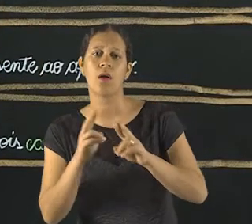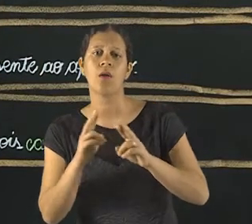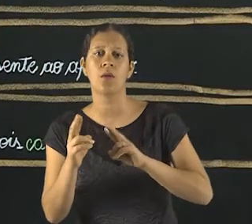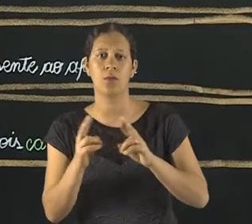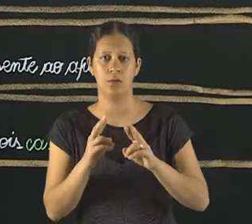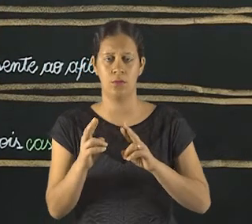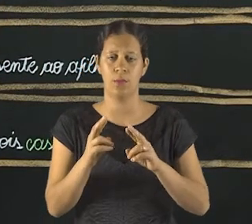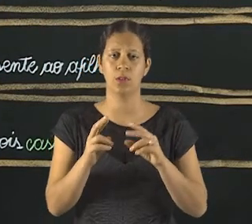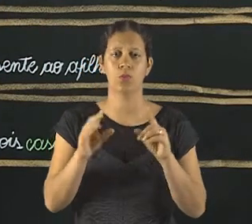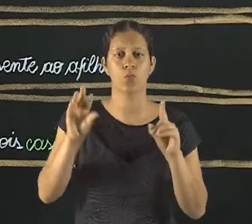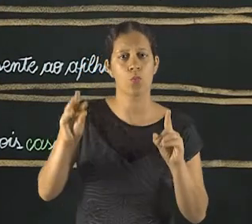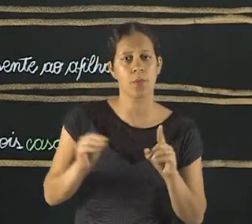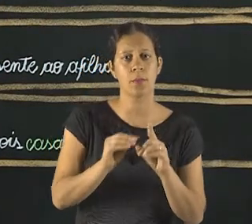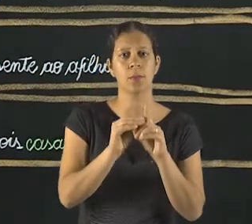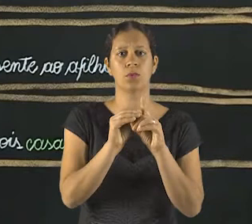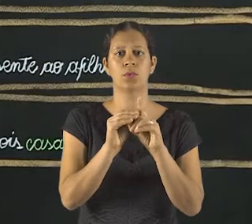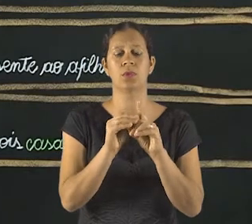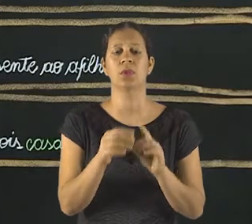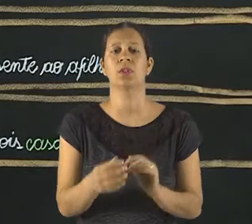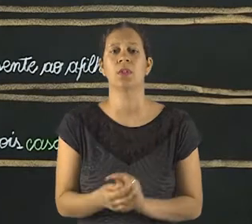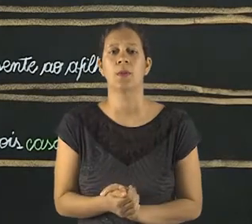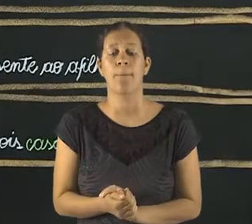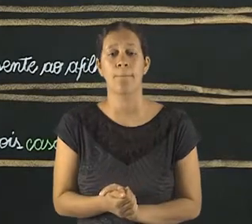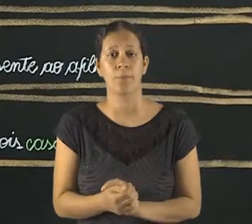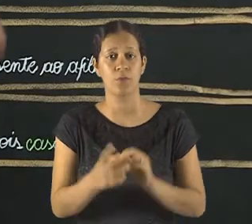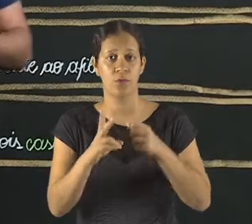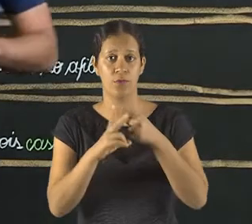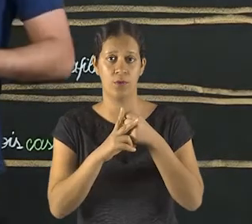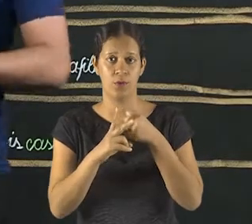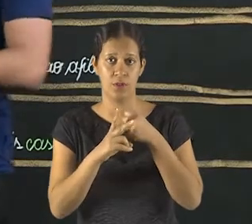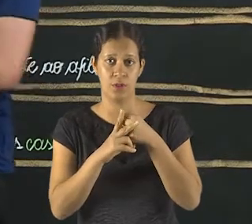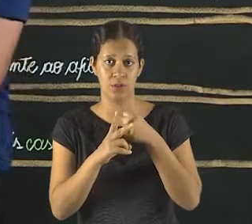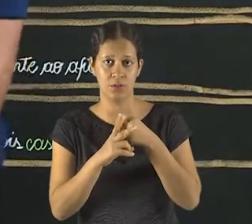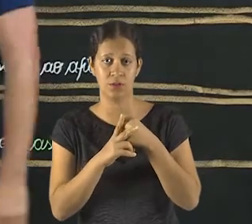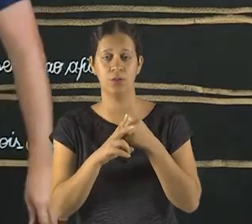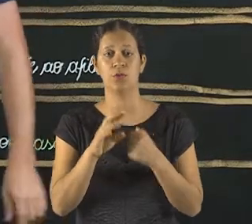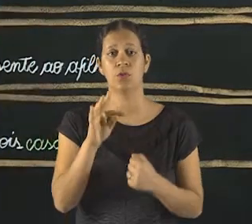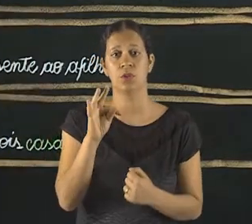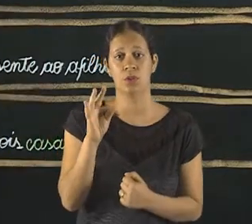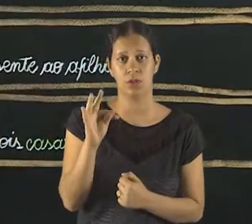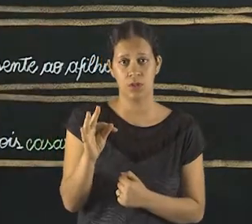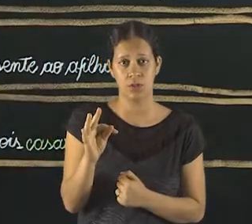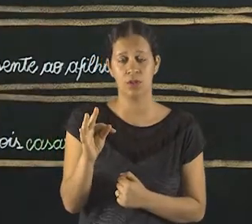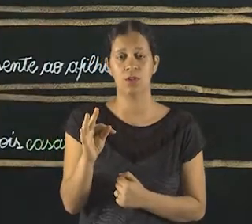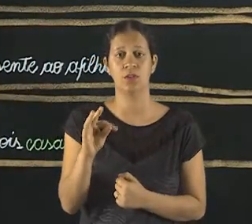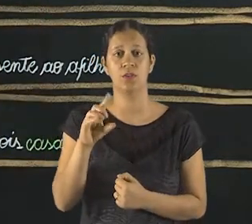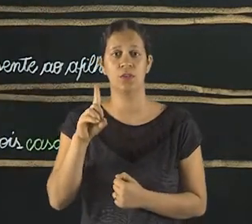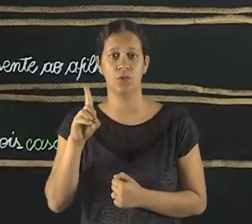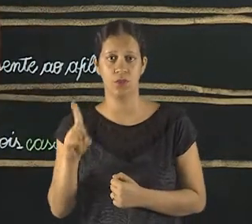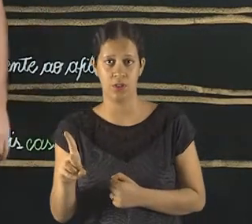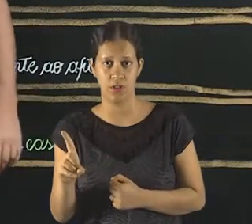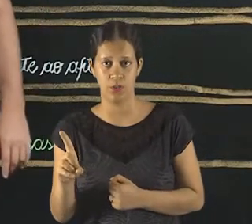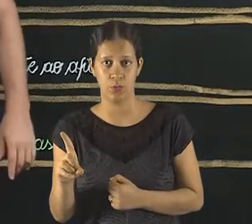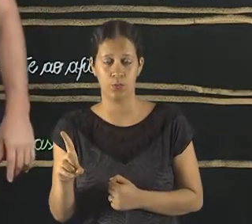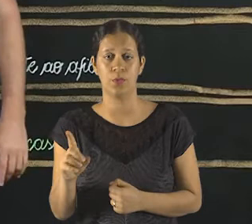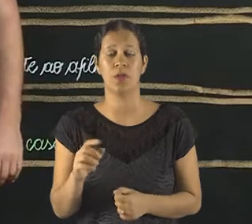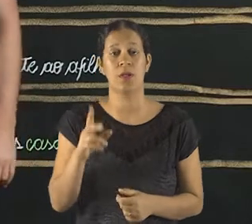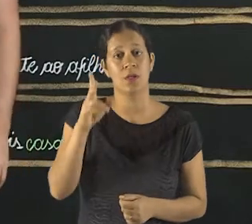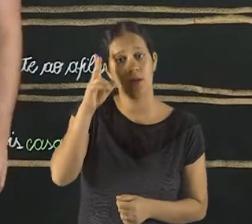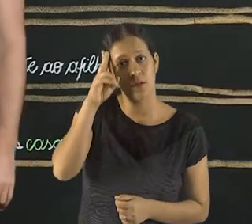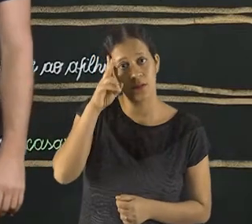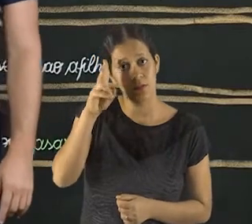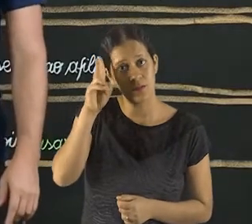ele se relaciona com os elementos que o complementam. Um dos tipos de verbos que existem é o verbo transitivo